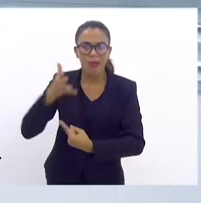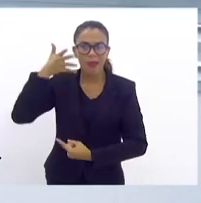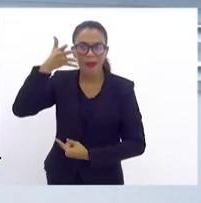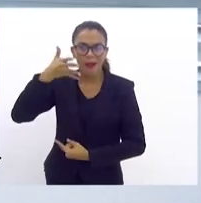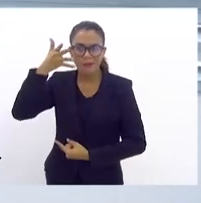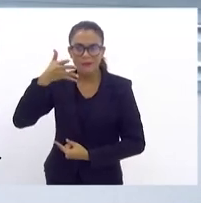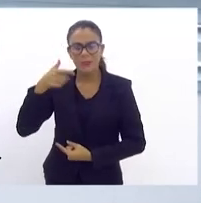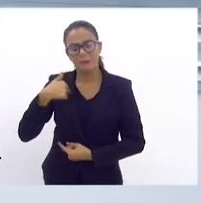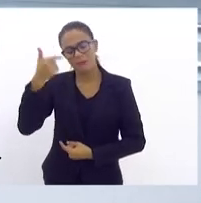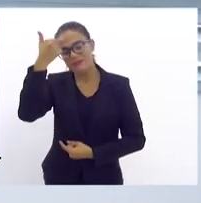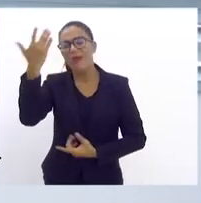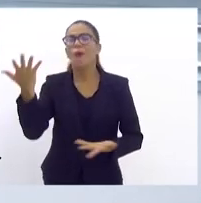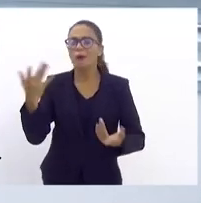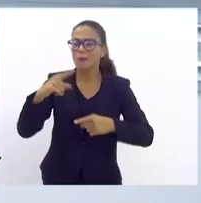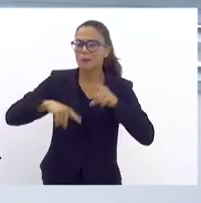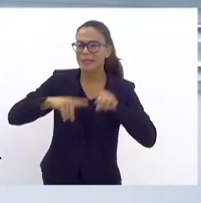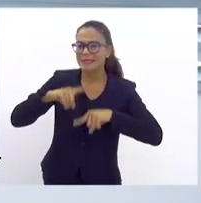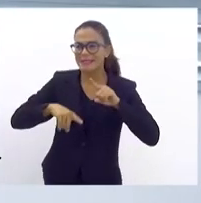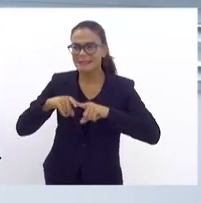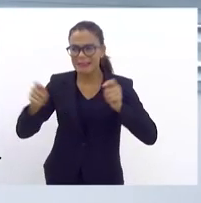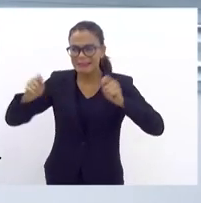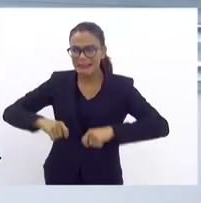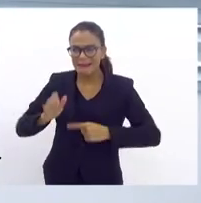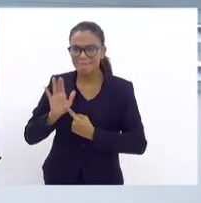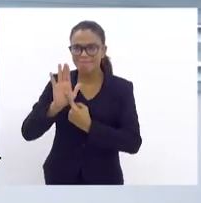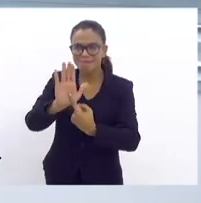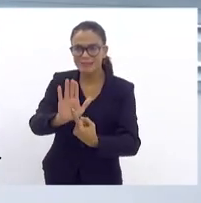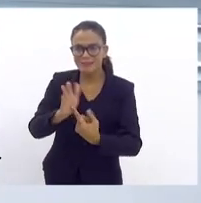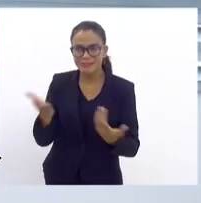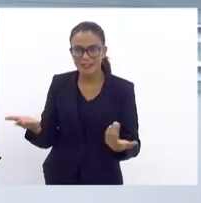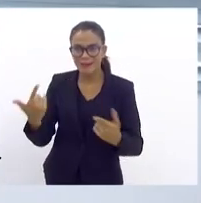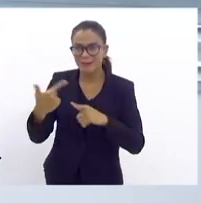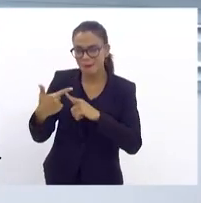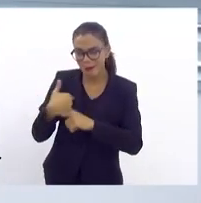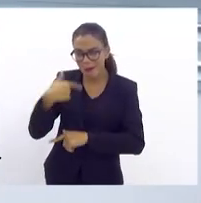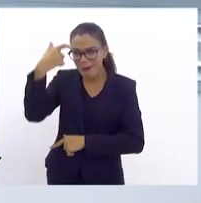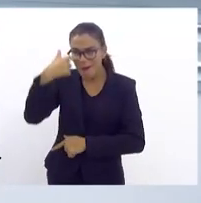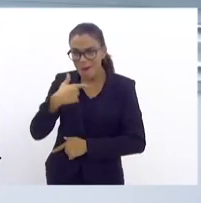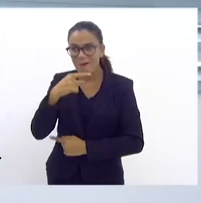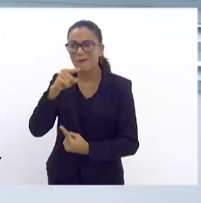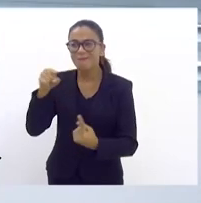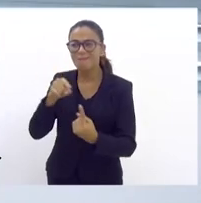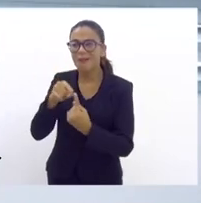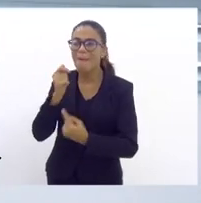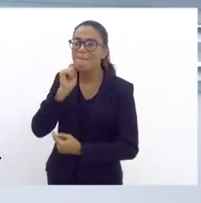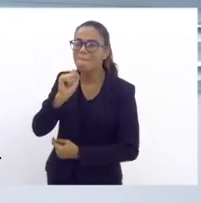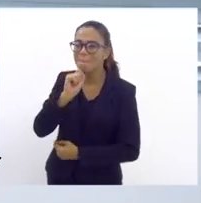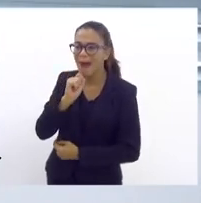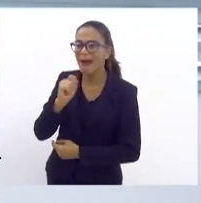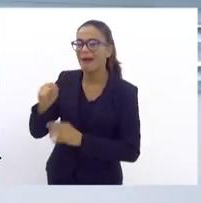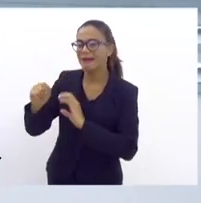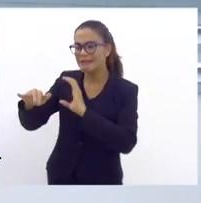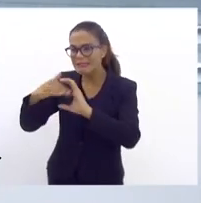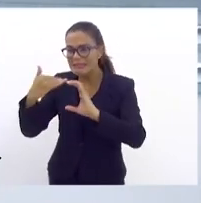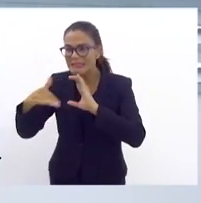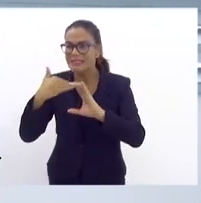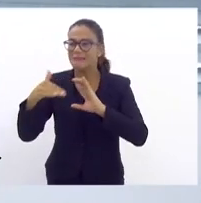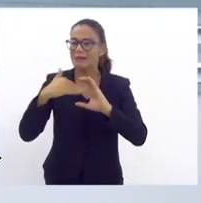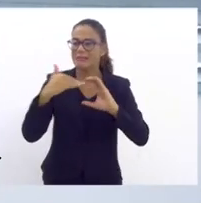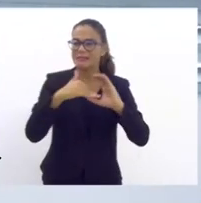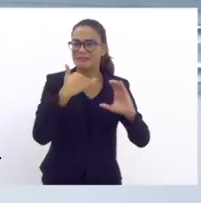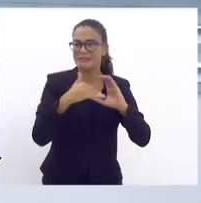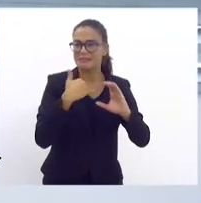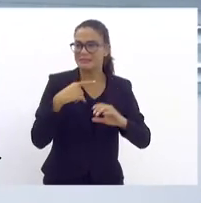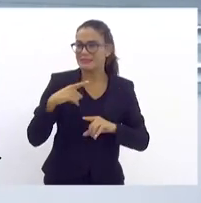eu falei mas que material eu poderia levar porque eu queria trazer aqui todas as mães que me mandam um recado que